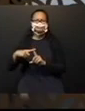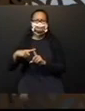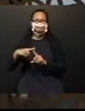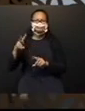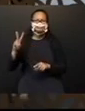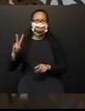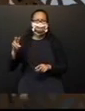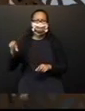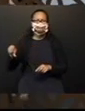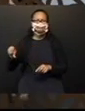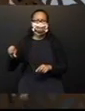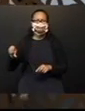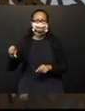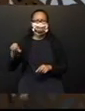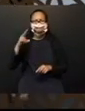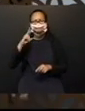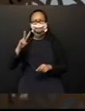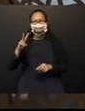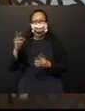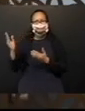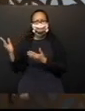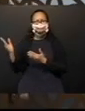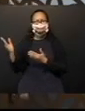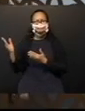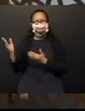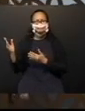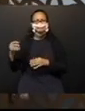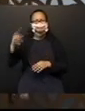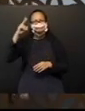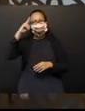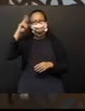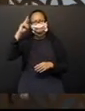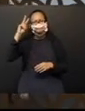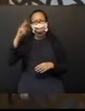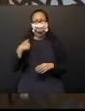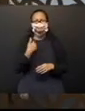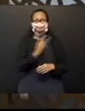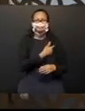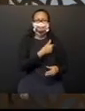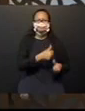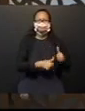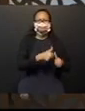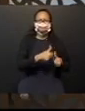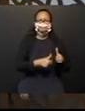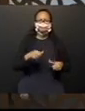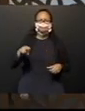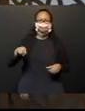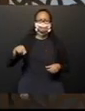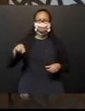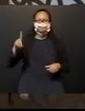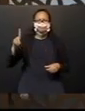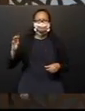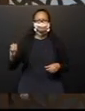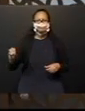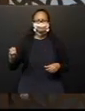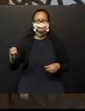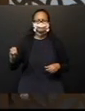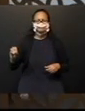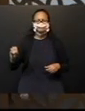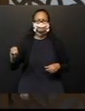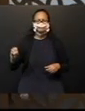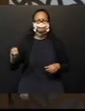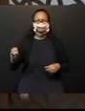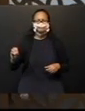29. Olha lá. E está relembrando para a gente do jogo Nunca 10. Porque o jogo Nunca 10,